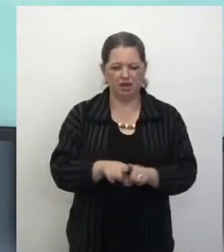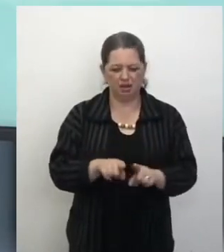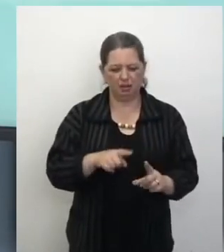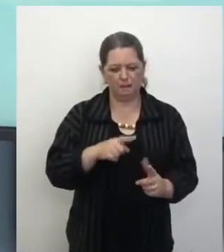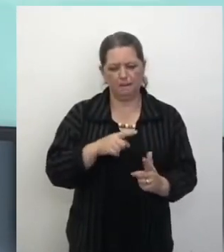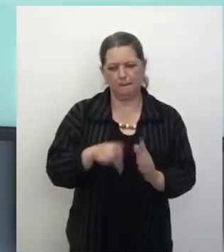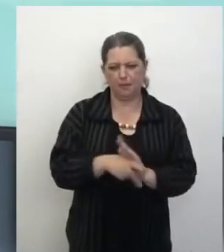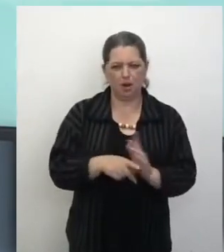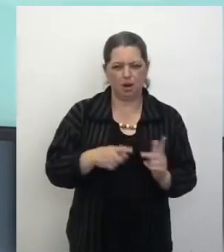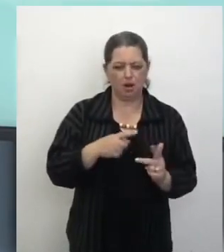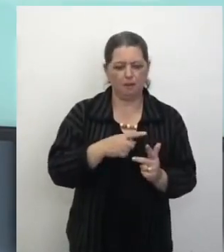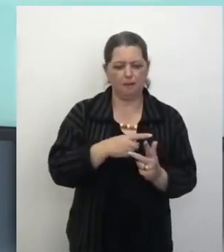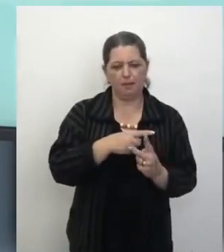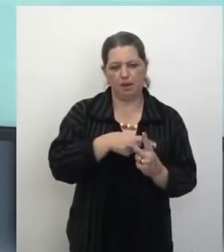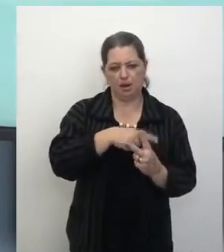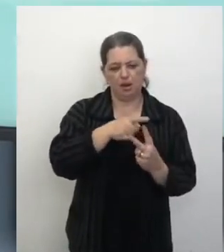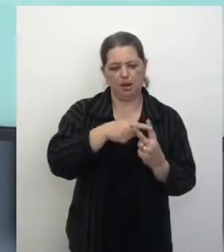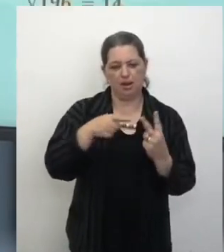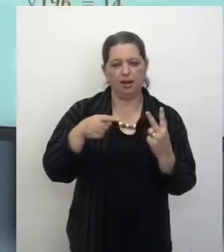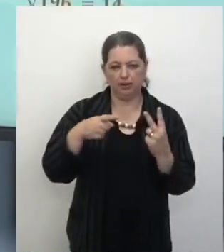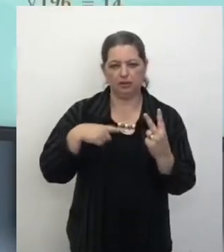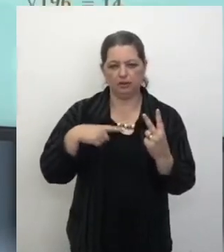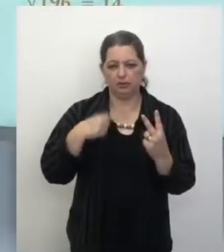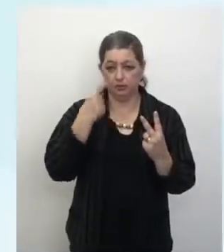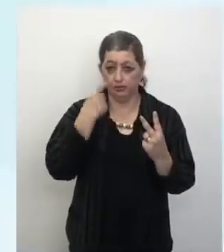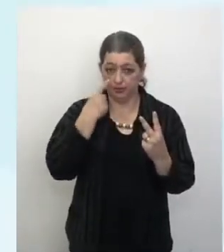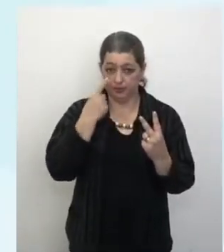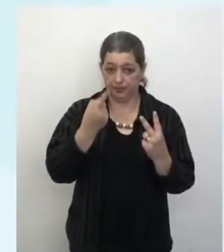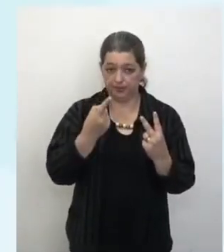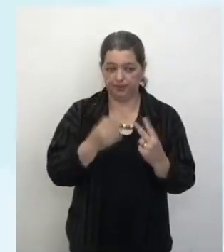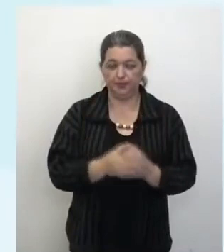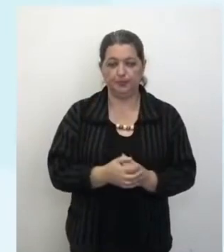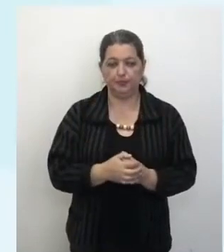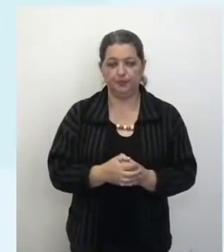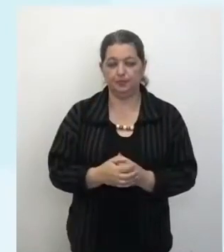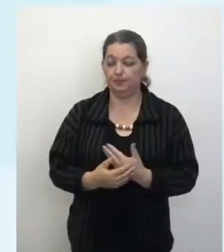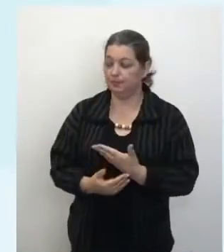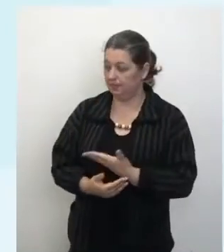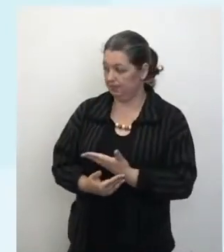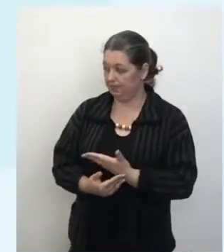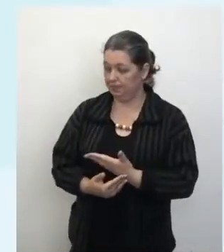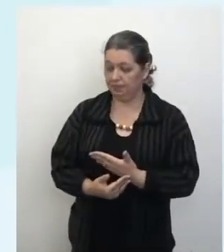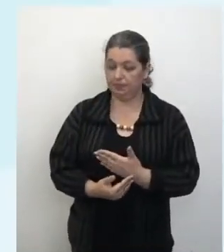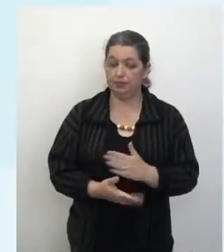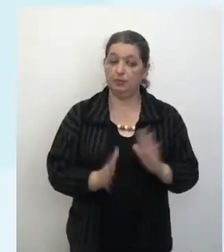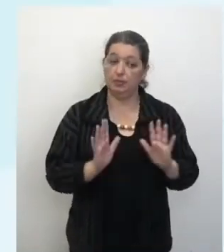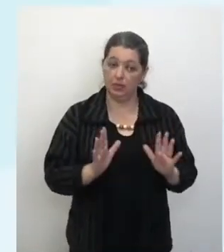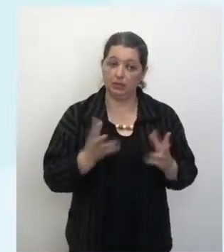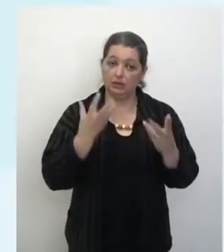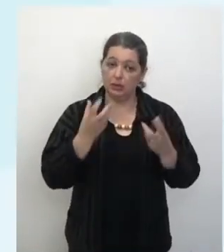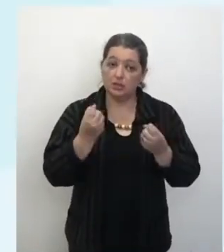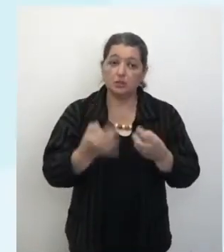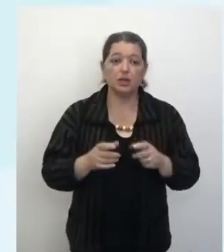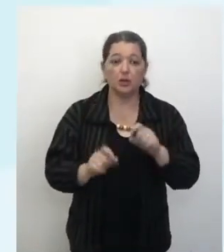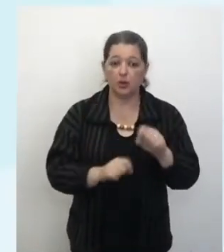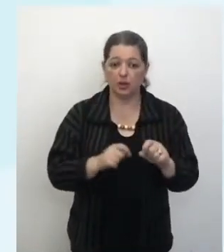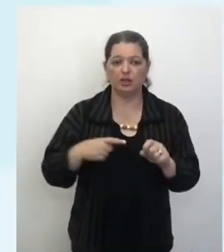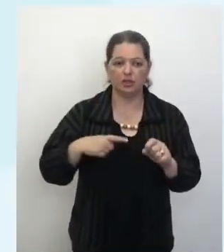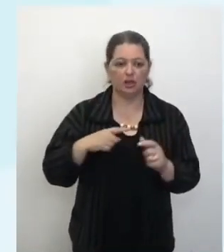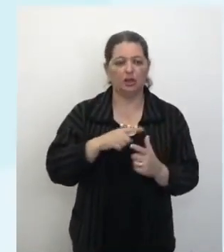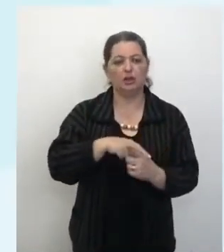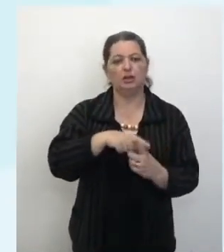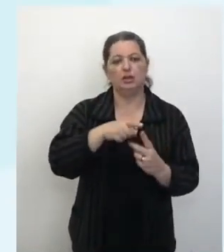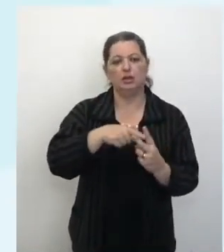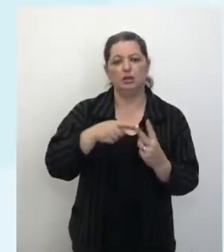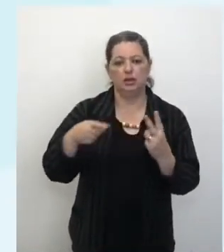gente localiza a raiz também? Vou. Então, vou mostrar aí para vocês, ó. Antes disso, eu quero só retomar uma coisa. Existem aquelas raízes que